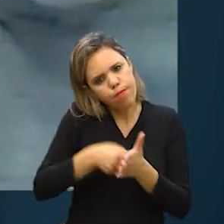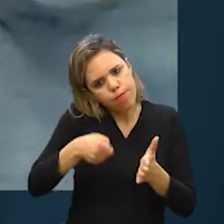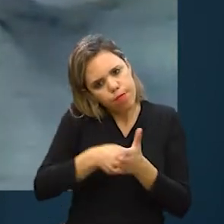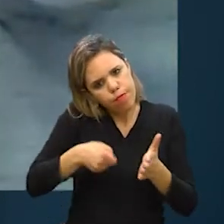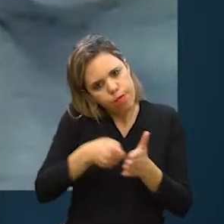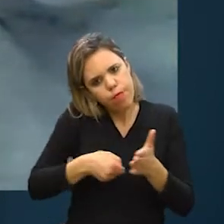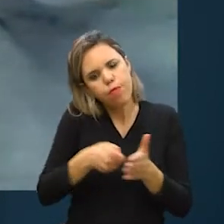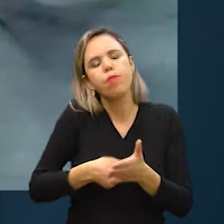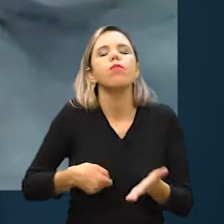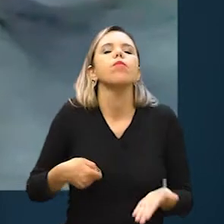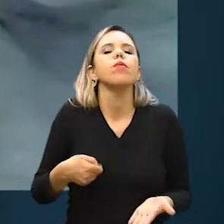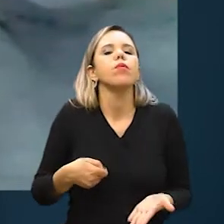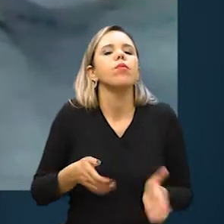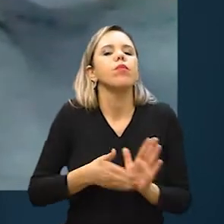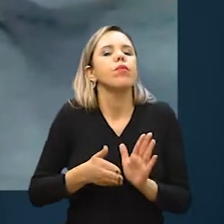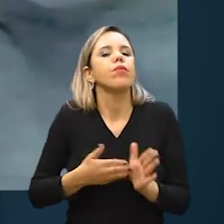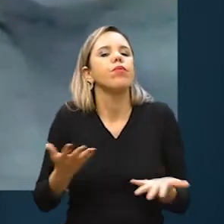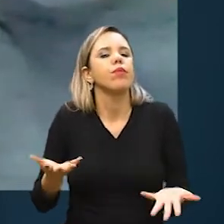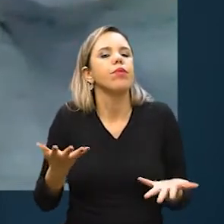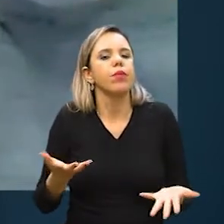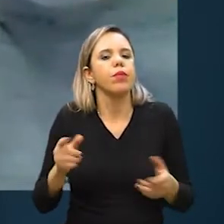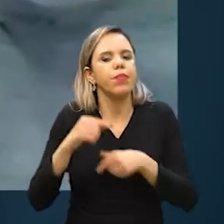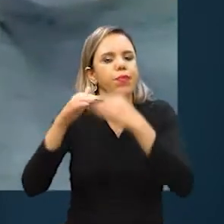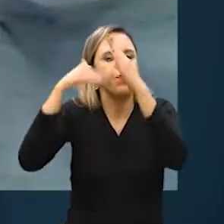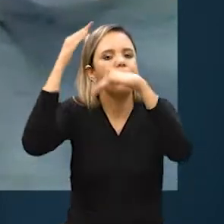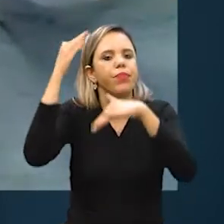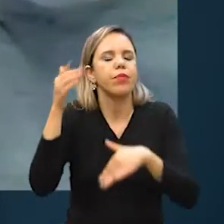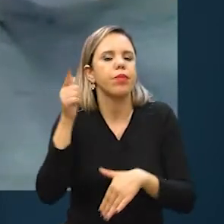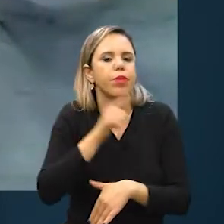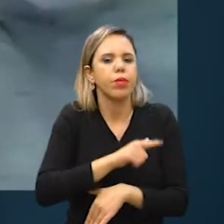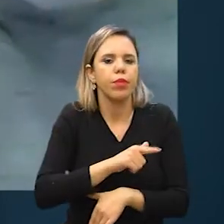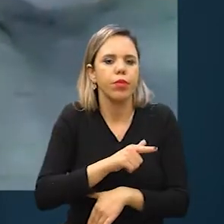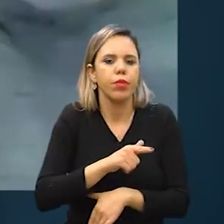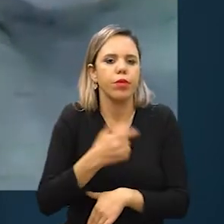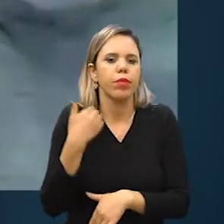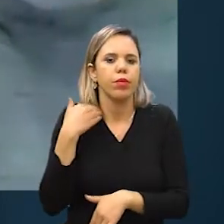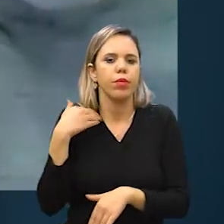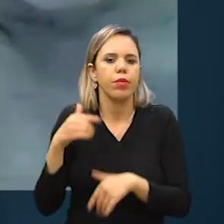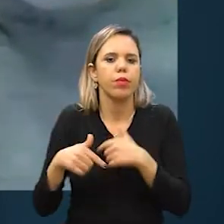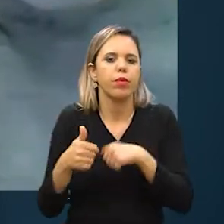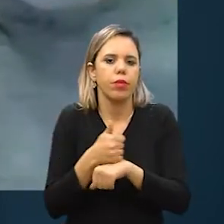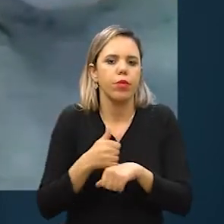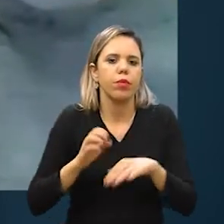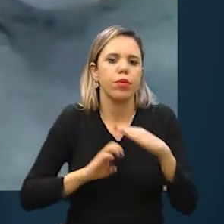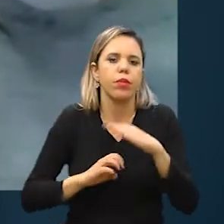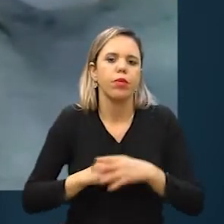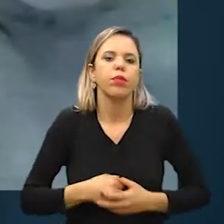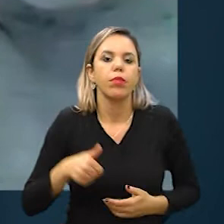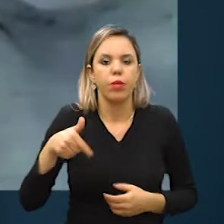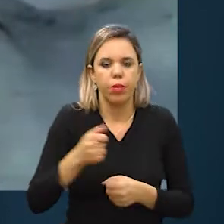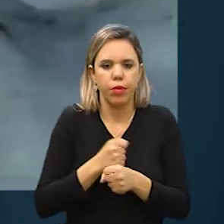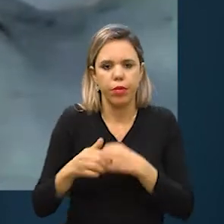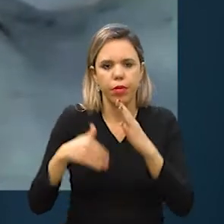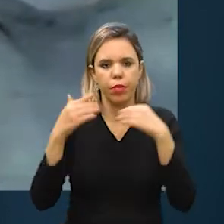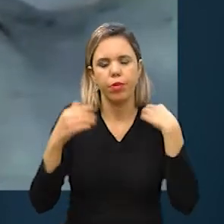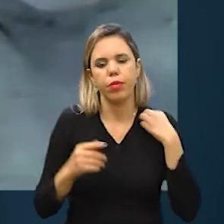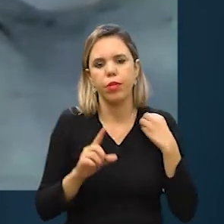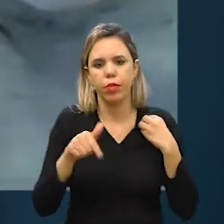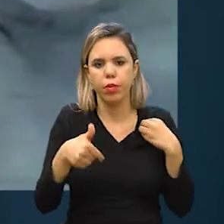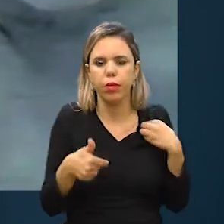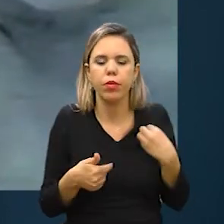dos meus propósitos, E foi isso que me fez crescer dentro do banco nesses